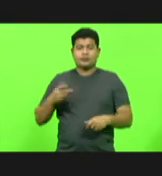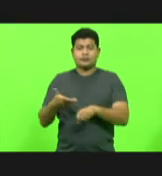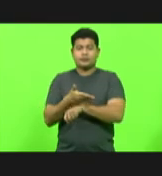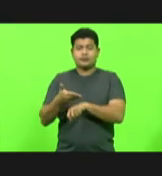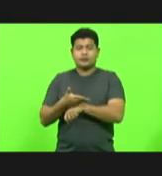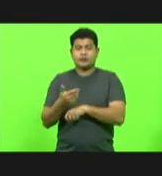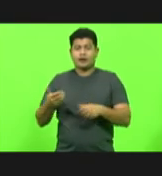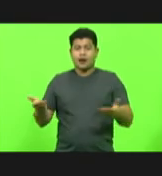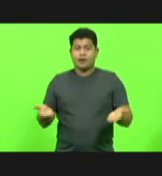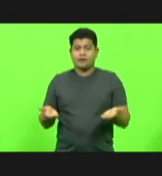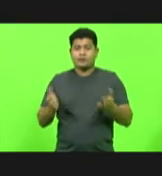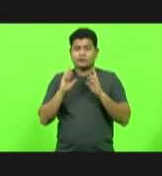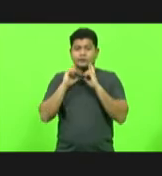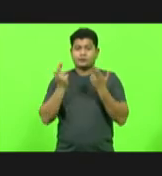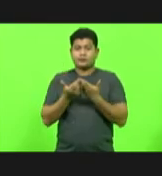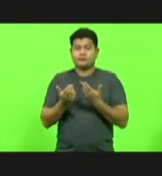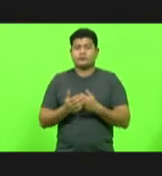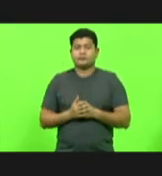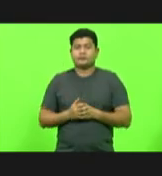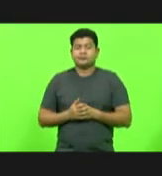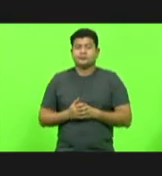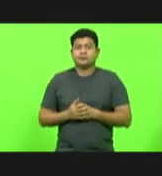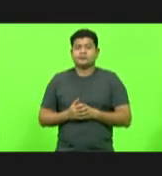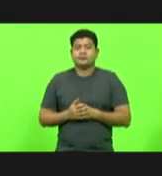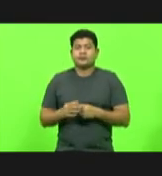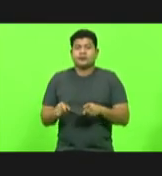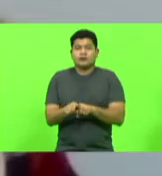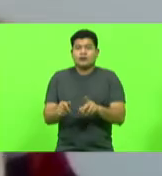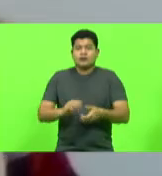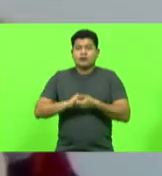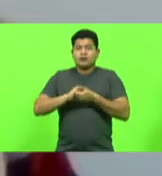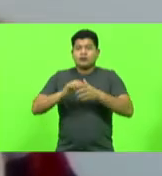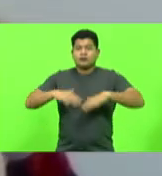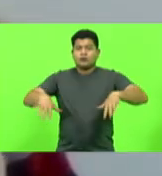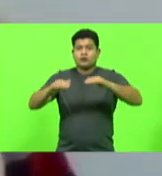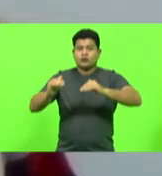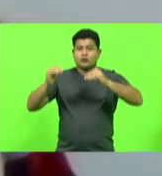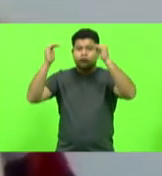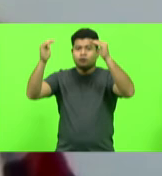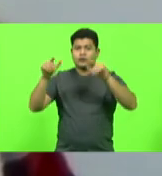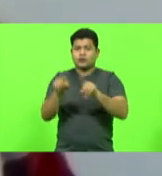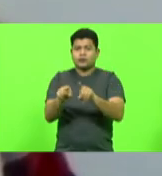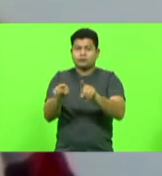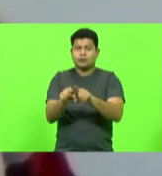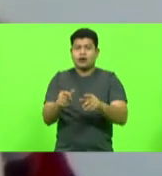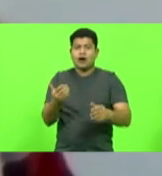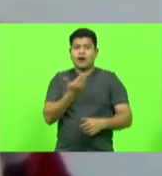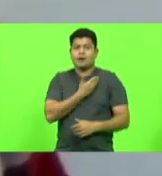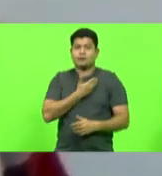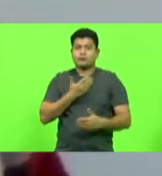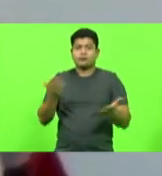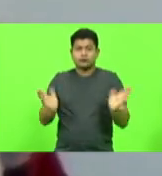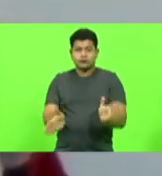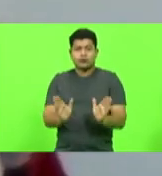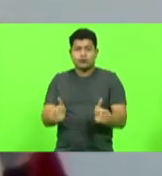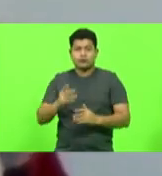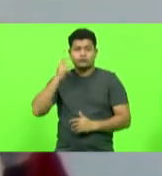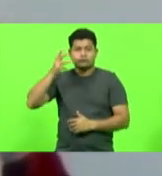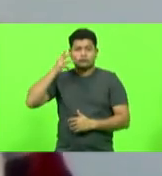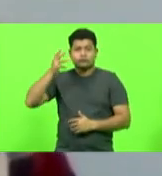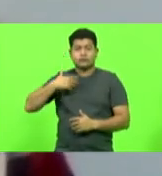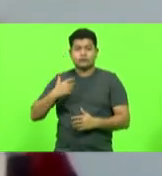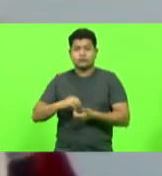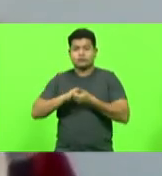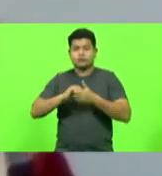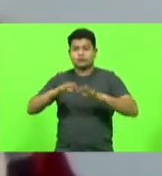evento. Estendo o cumprimento, então, a todas as autoridades e a todos os colegas de fala de hoje e cumprimento também todas as pessoas que nos